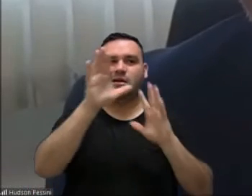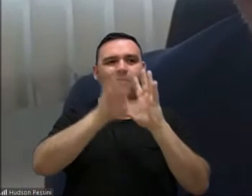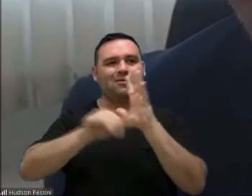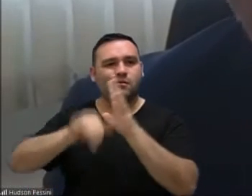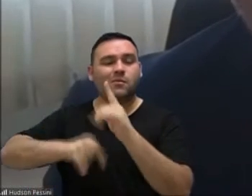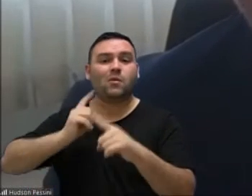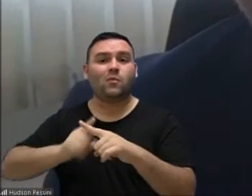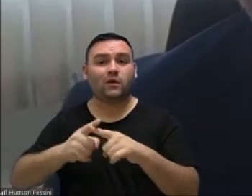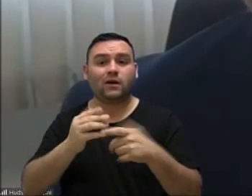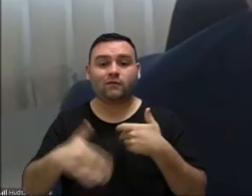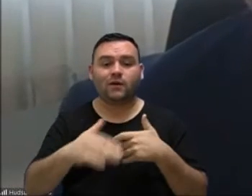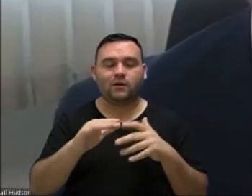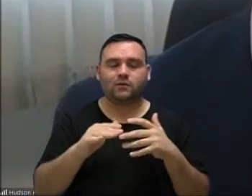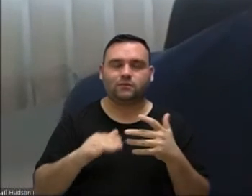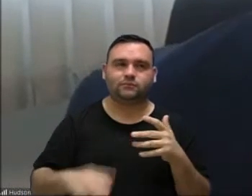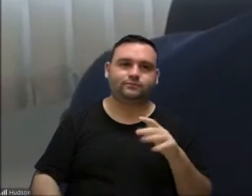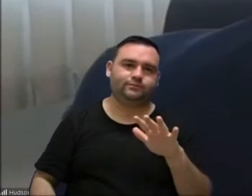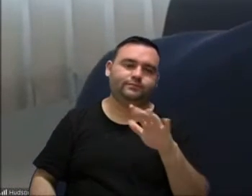multar